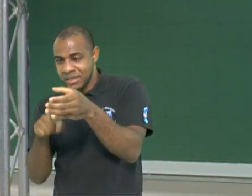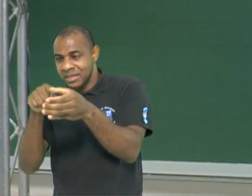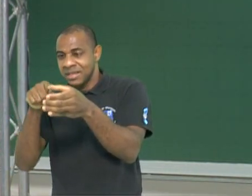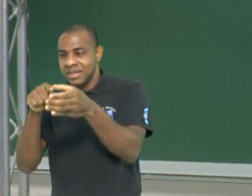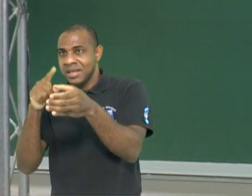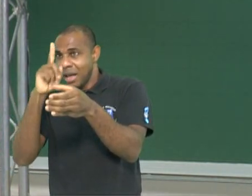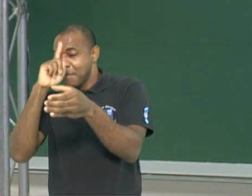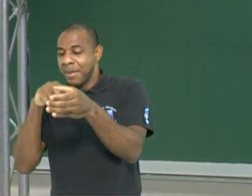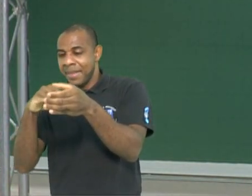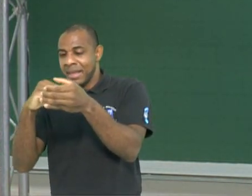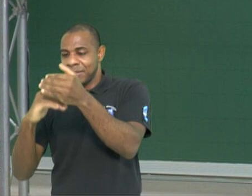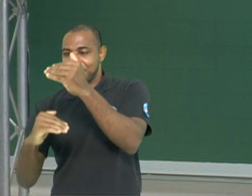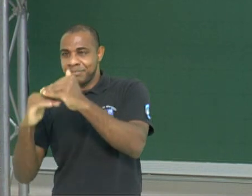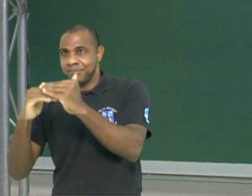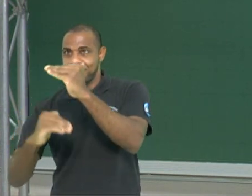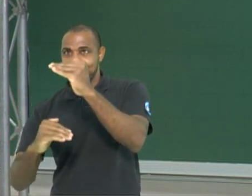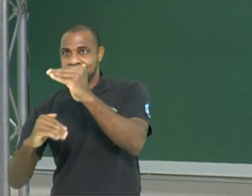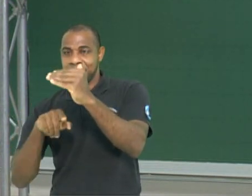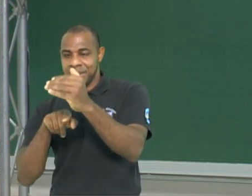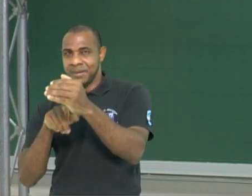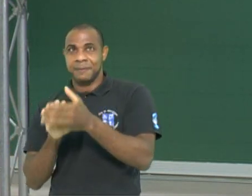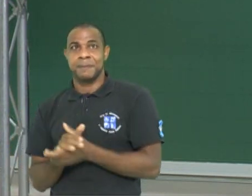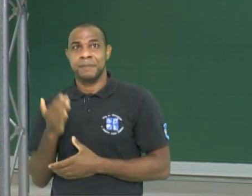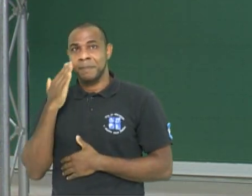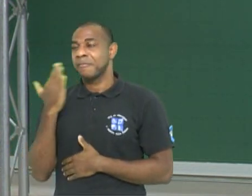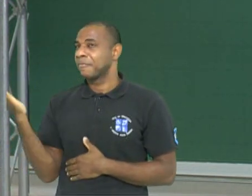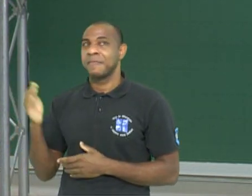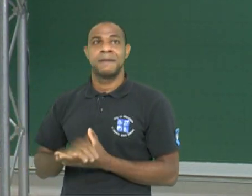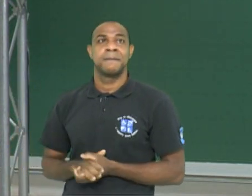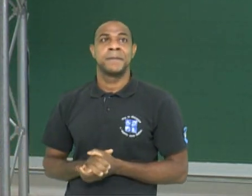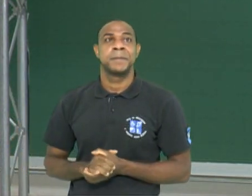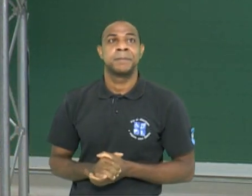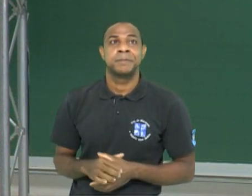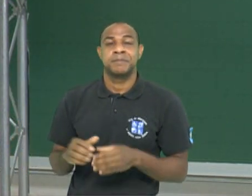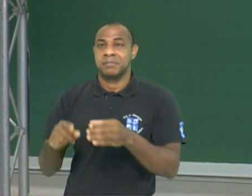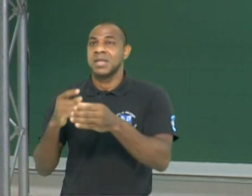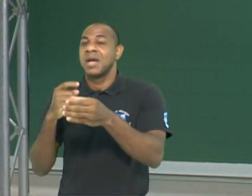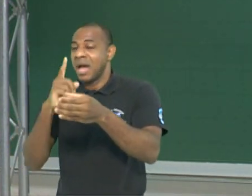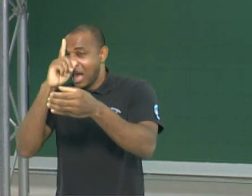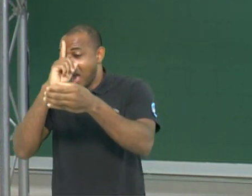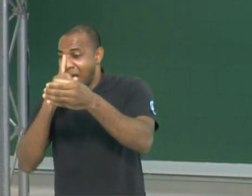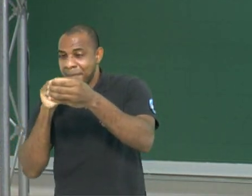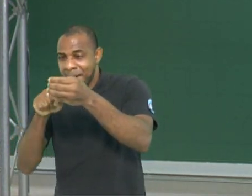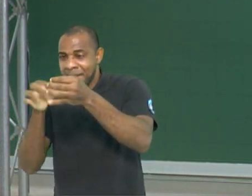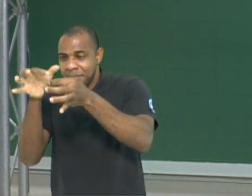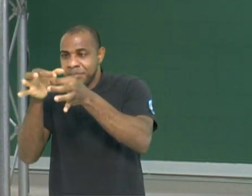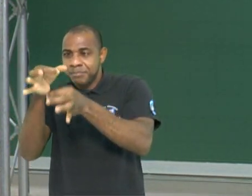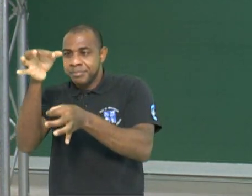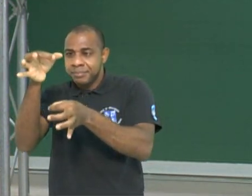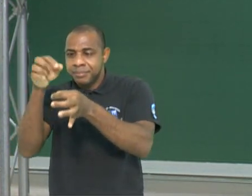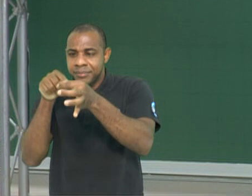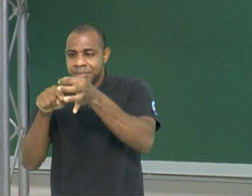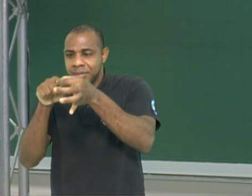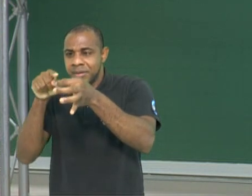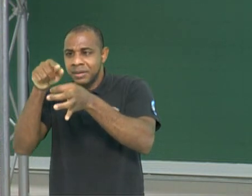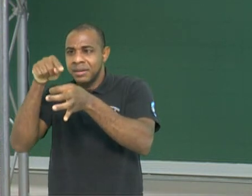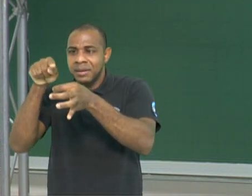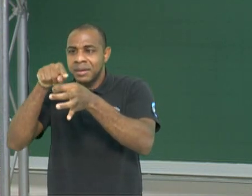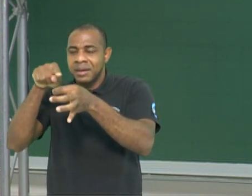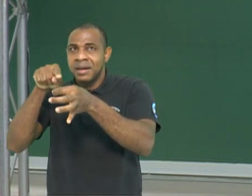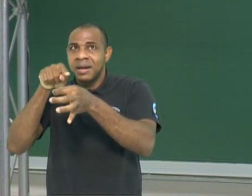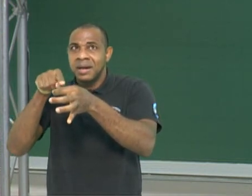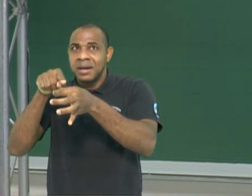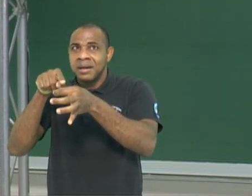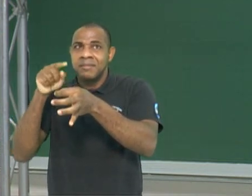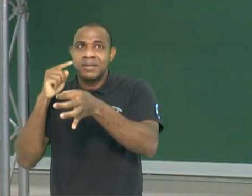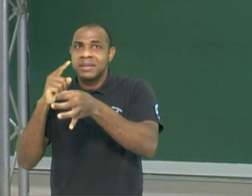foi para o fundo é maior do que aquilo que está logo acima ali. Nessa parte amarelinha aqui você vai ver plasma e as plaquetas, né,